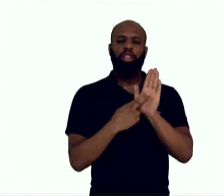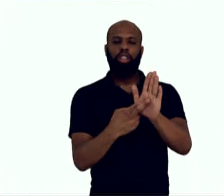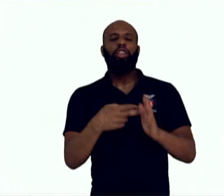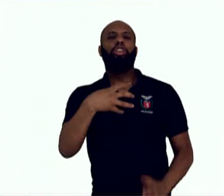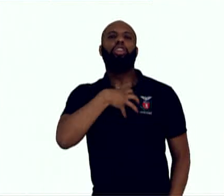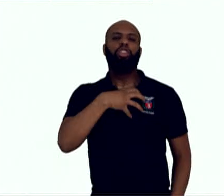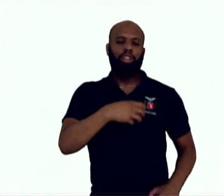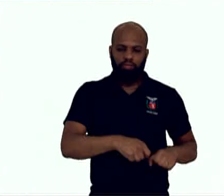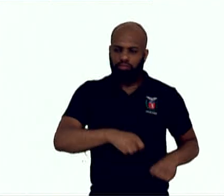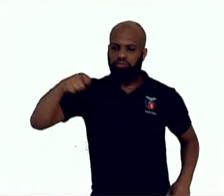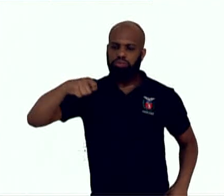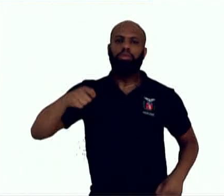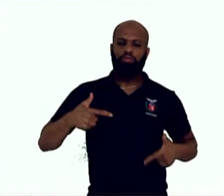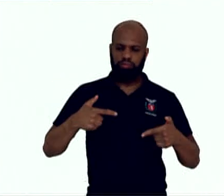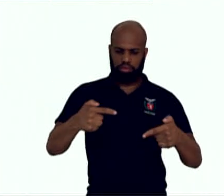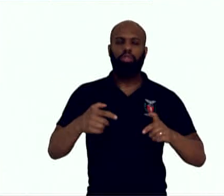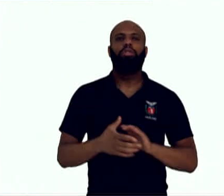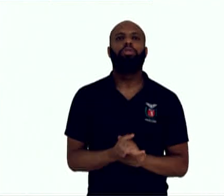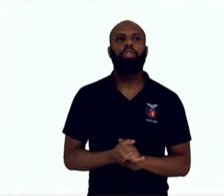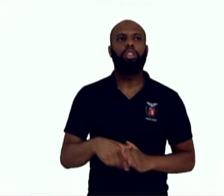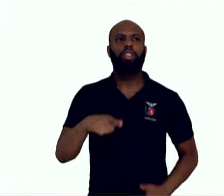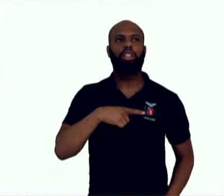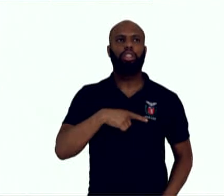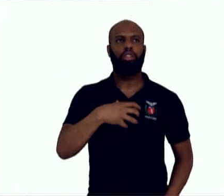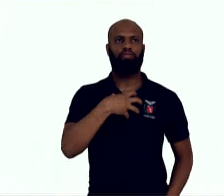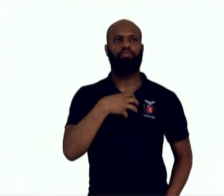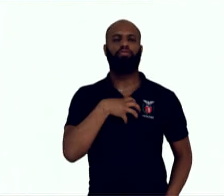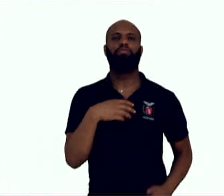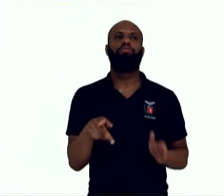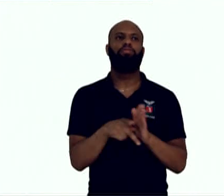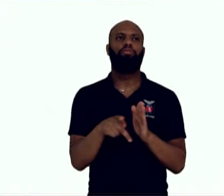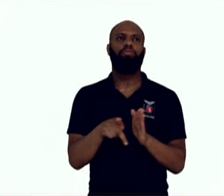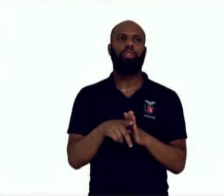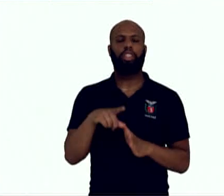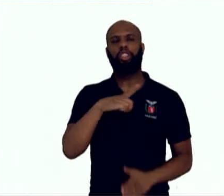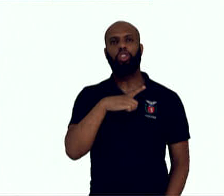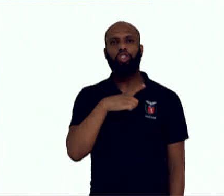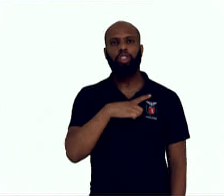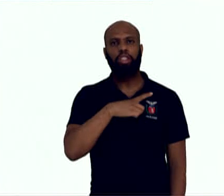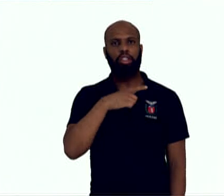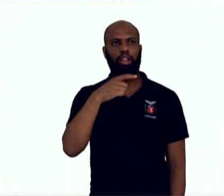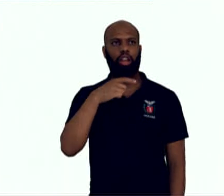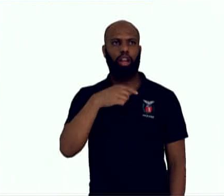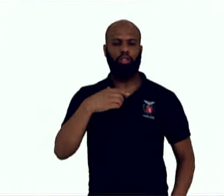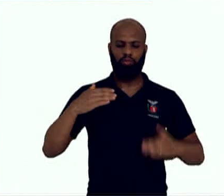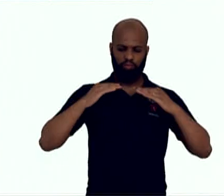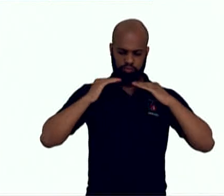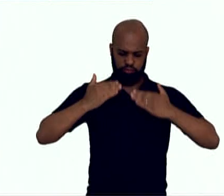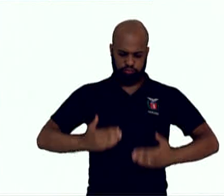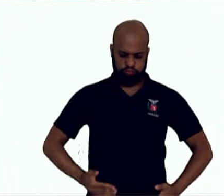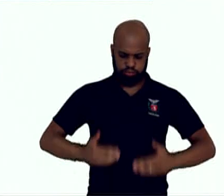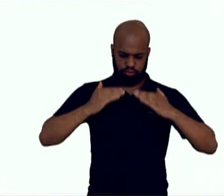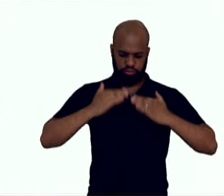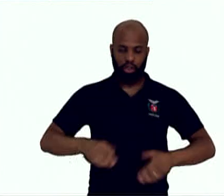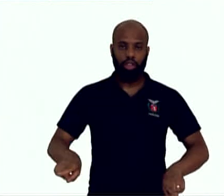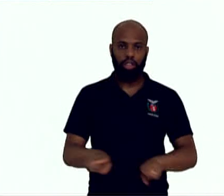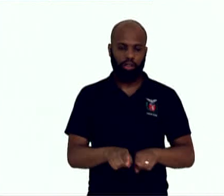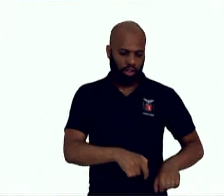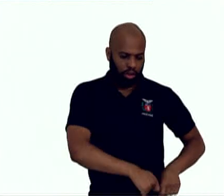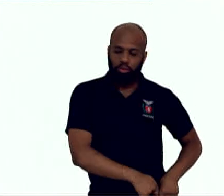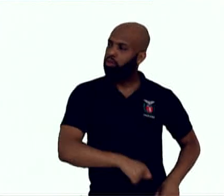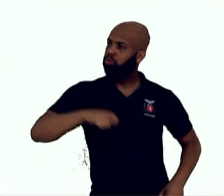3 samurais, né, com as suas katanas, inclusive, as suas armaduras, suas